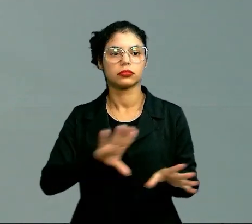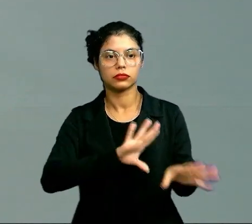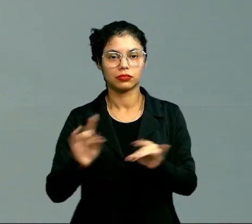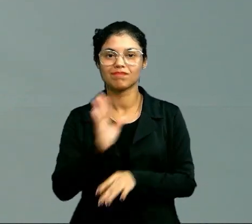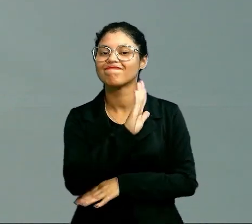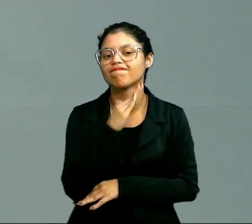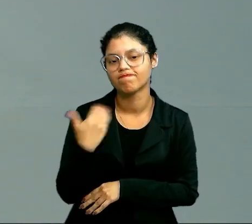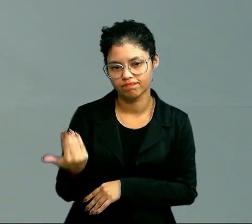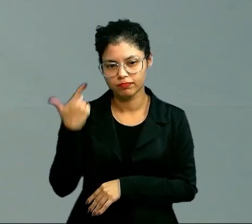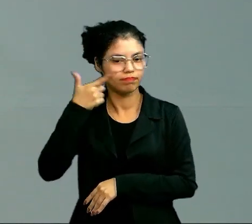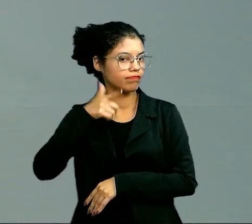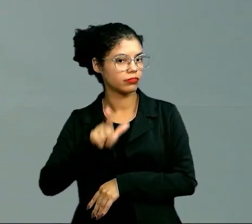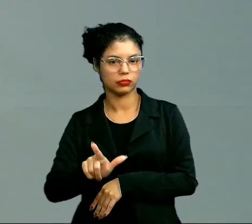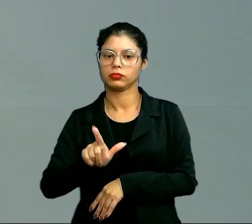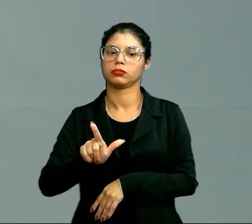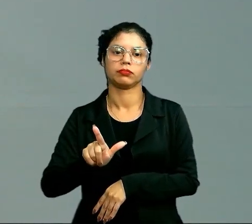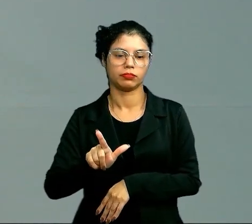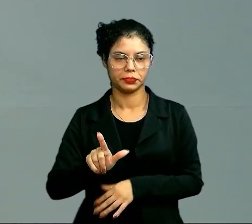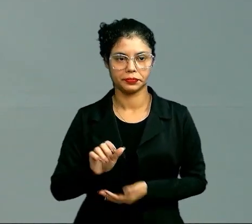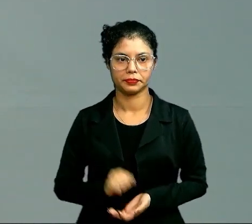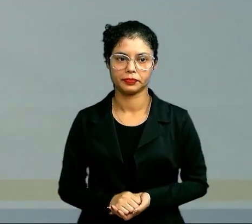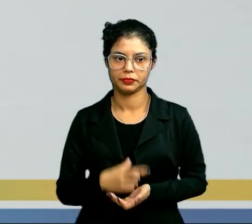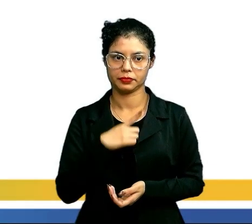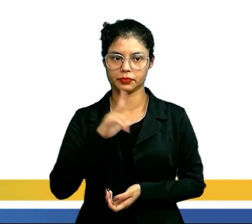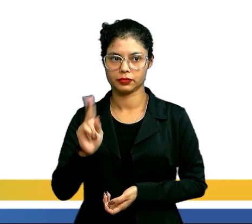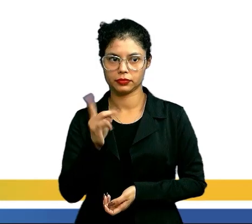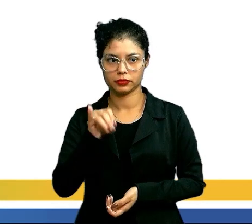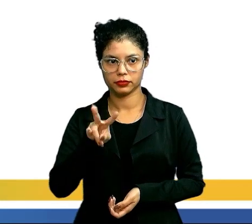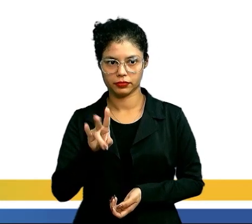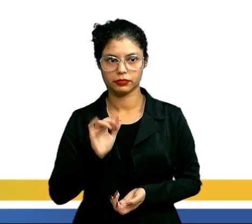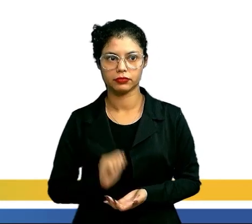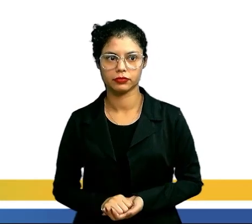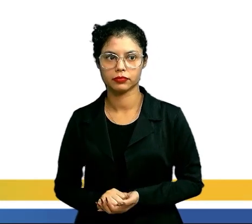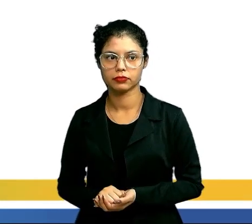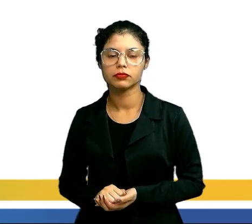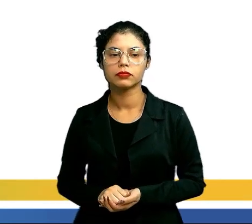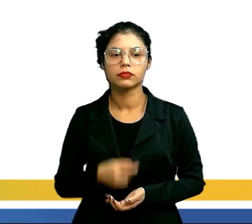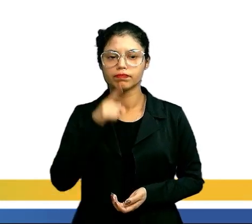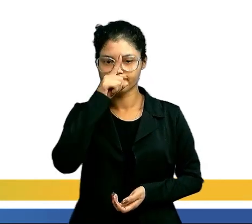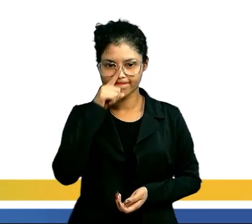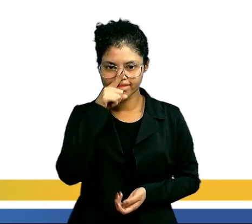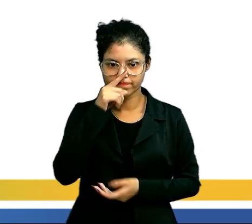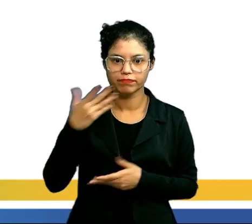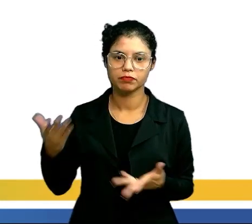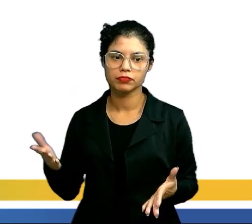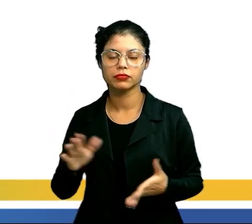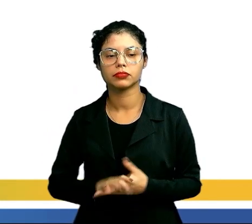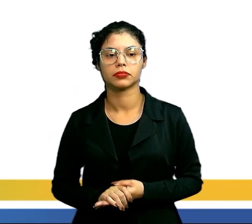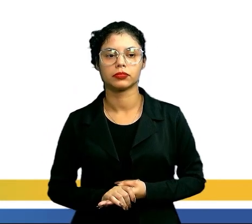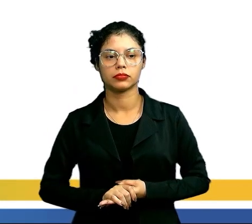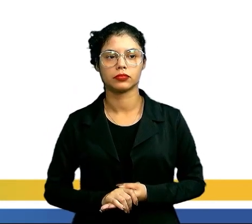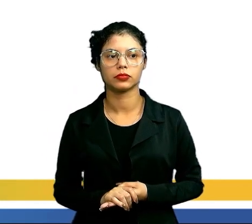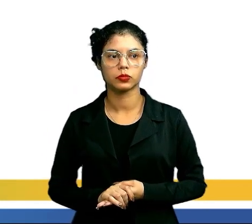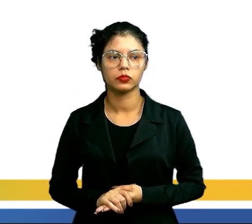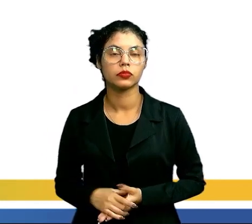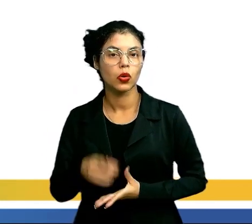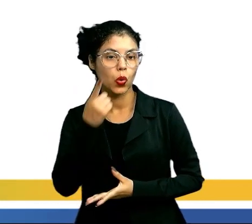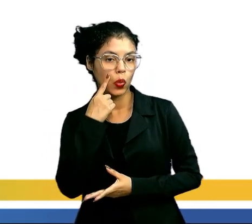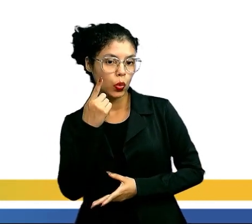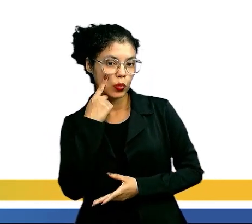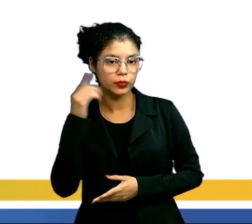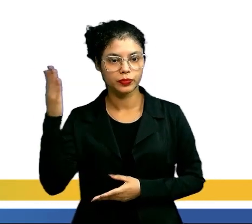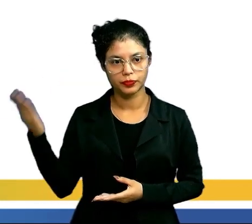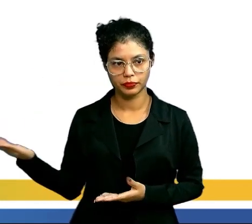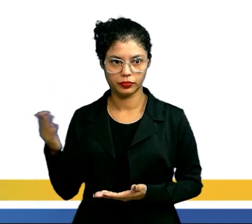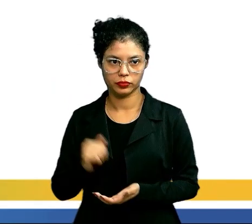até a morte uma pessoa aí que tem o HIV, tá? Então é perigoso aí. E olha só como é